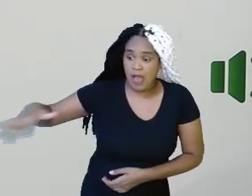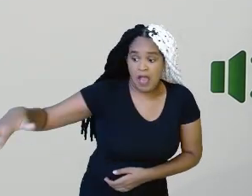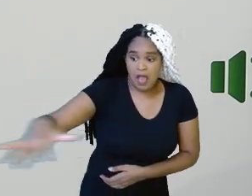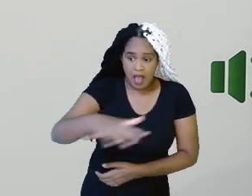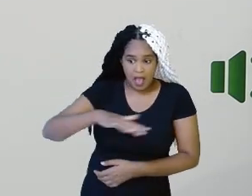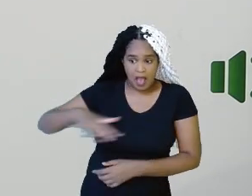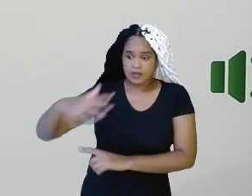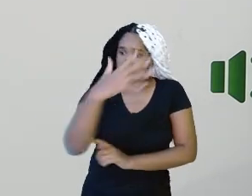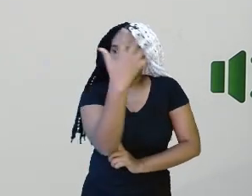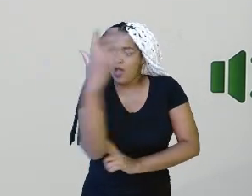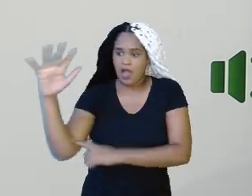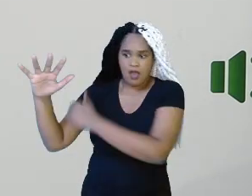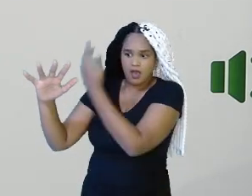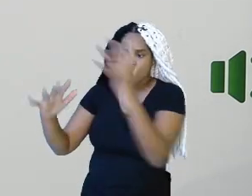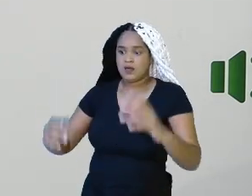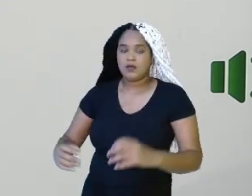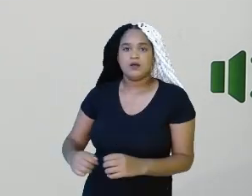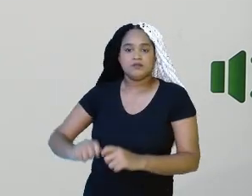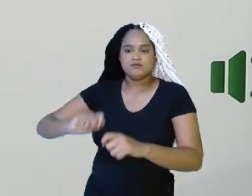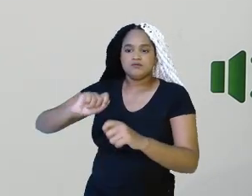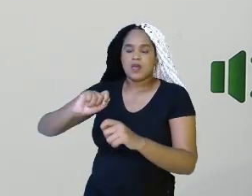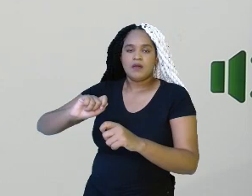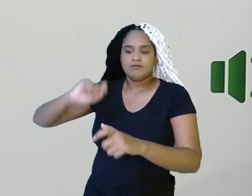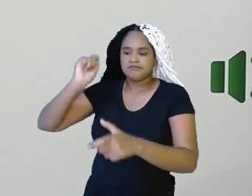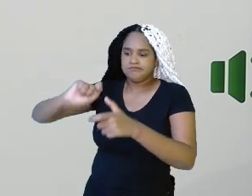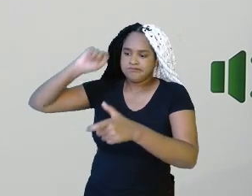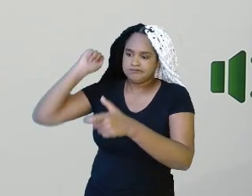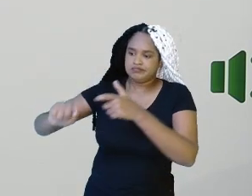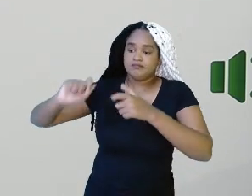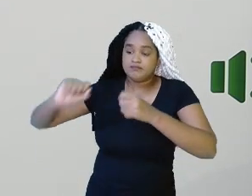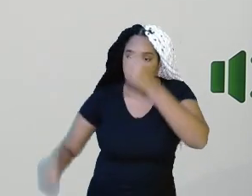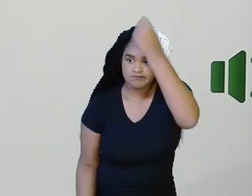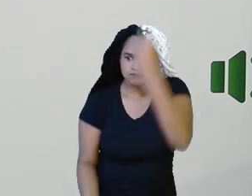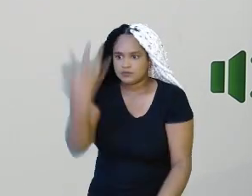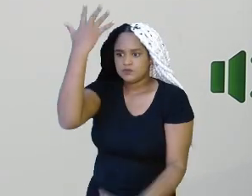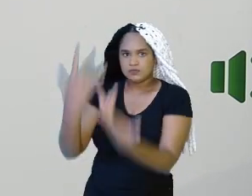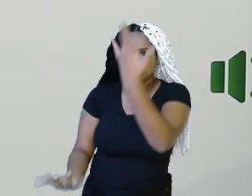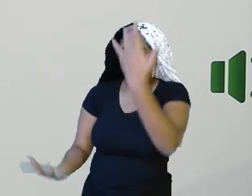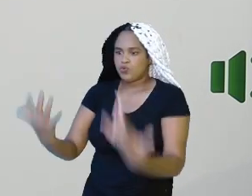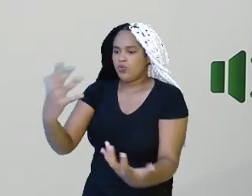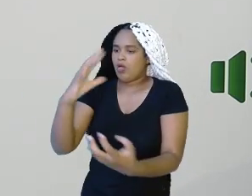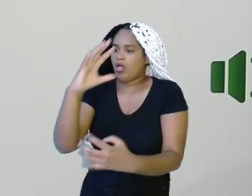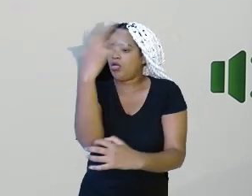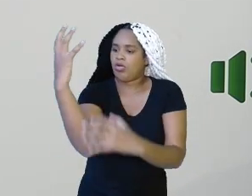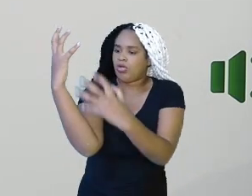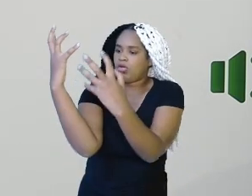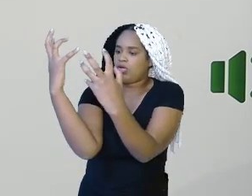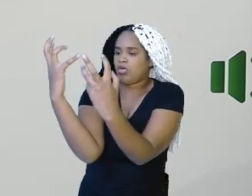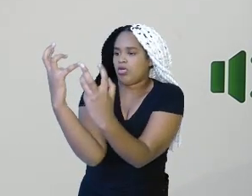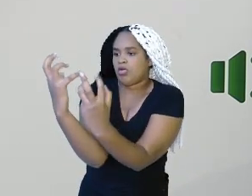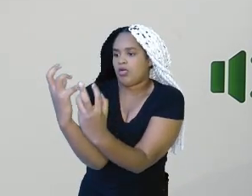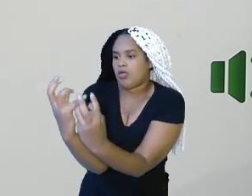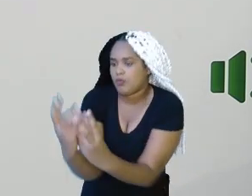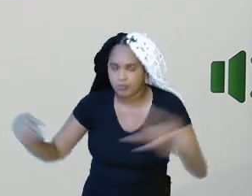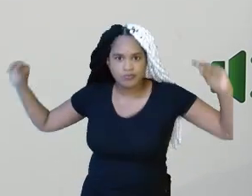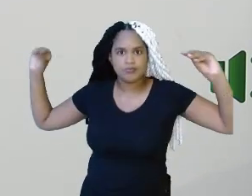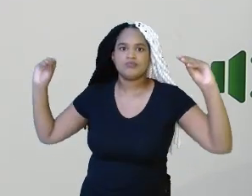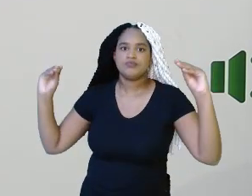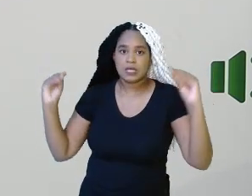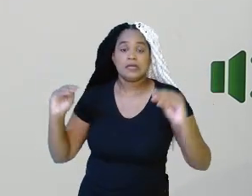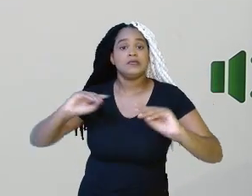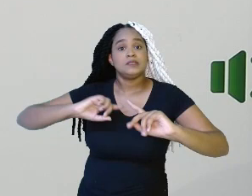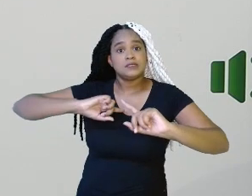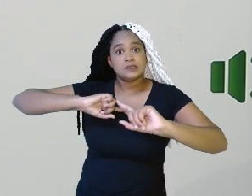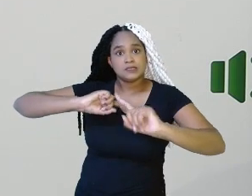de natureza, né, no caso da floresta, e depois que eles queimavam